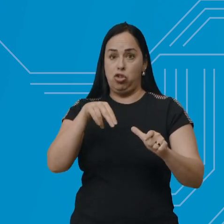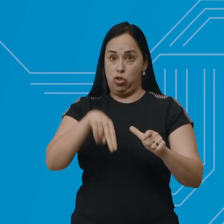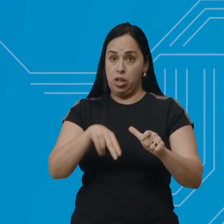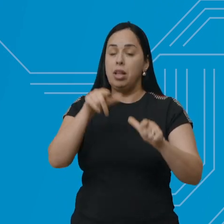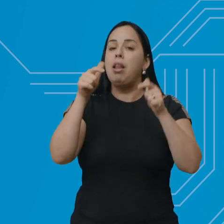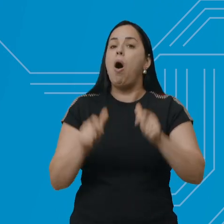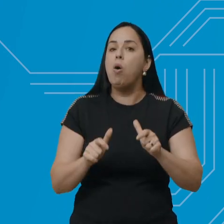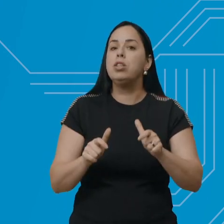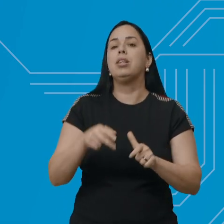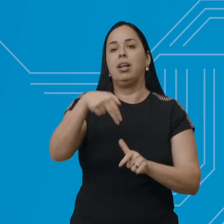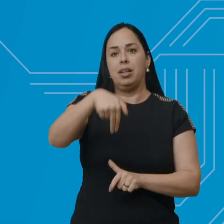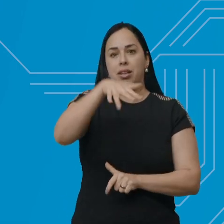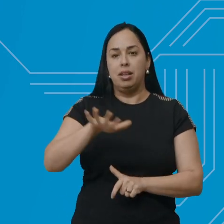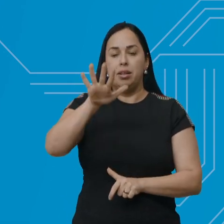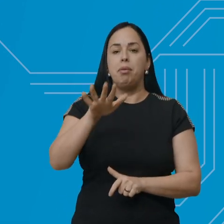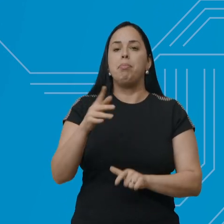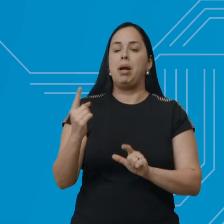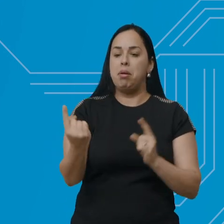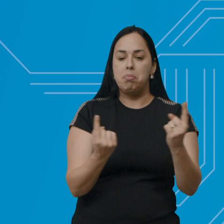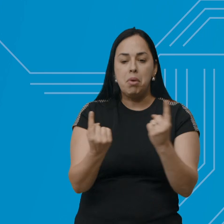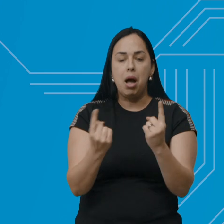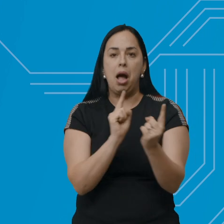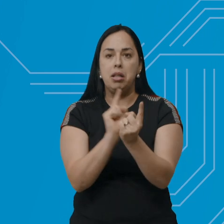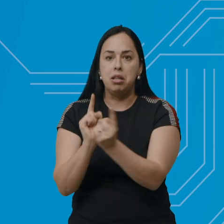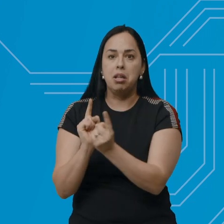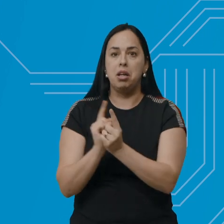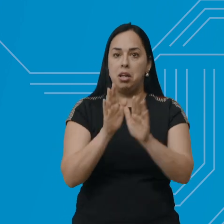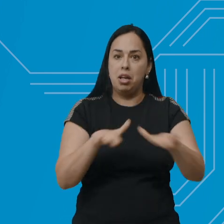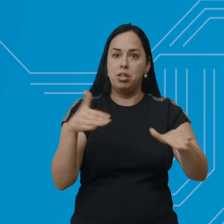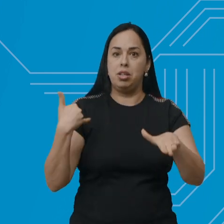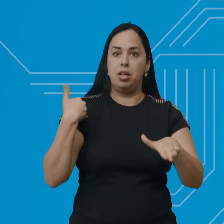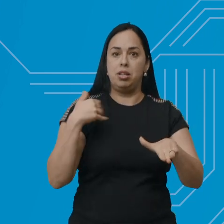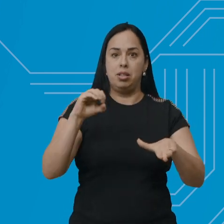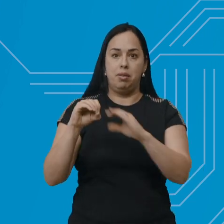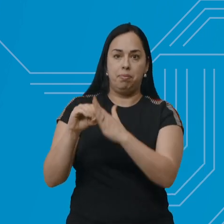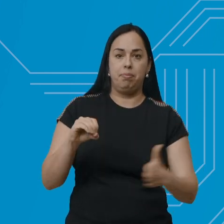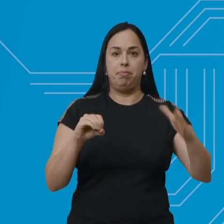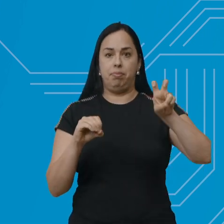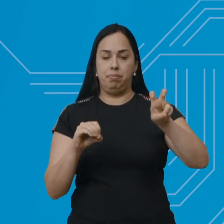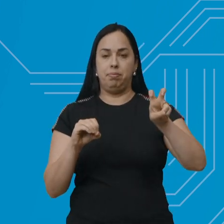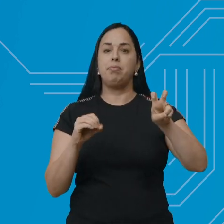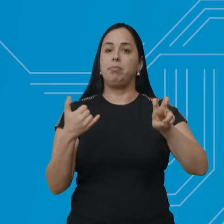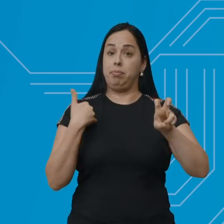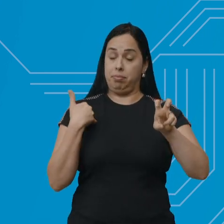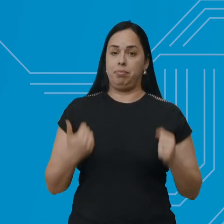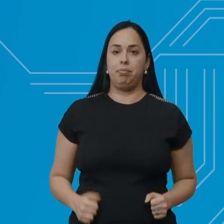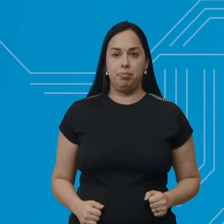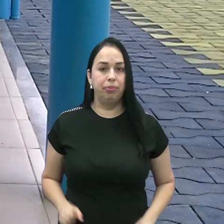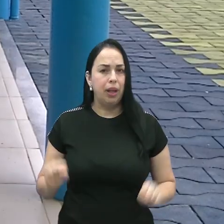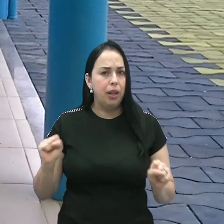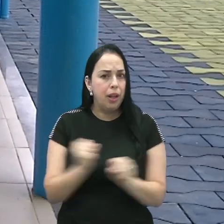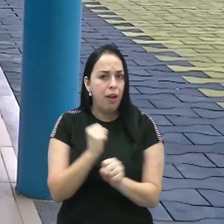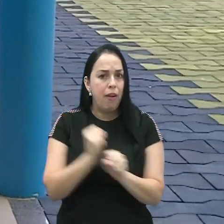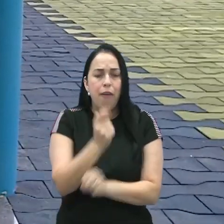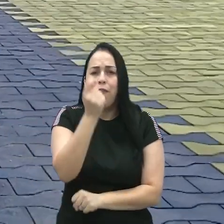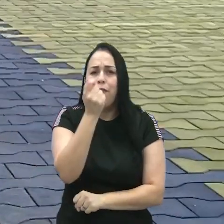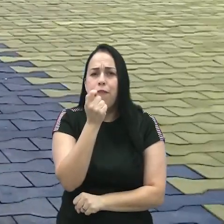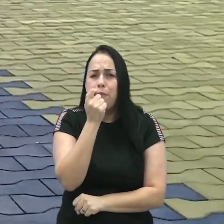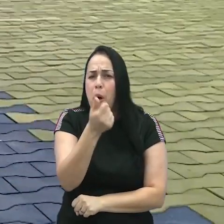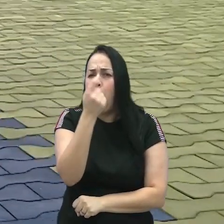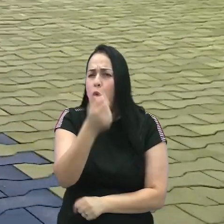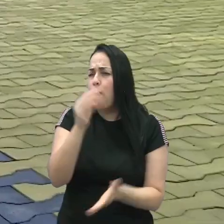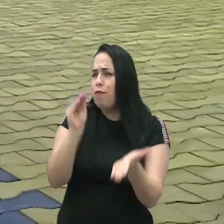CEDIM, do bairro Altos da Vila Paiva. O local vai atender crianças de 0 a 5 anos de idade. Das